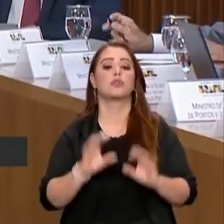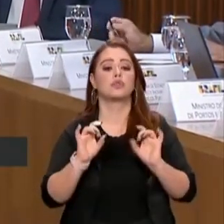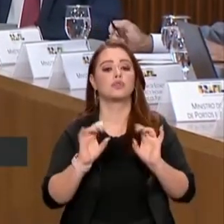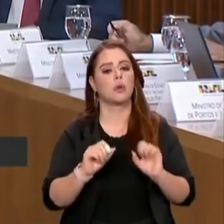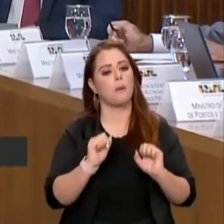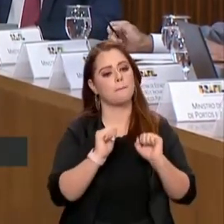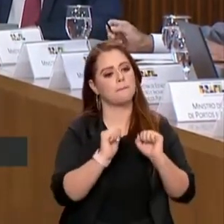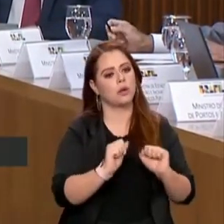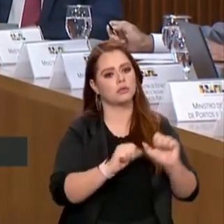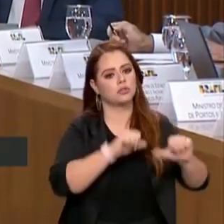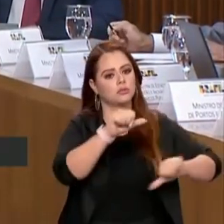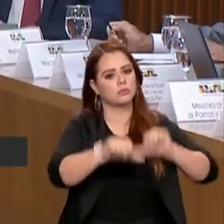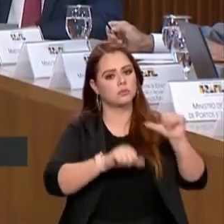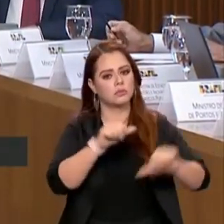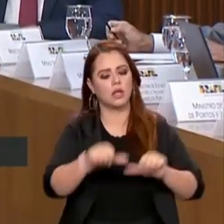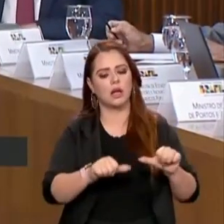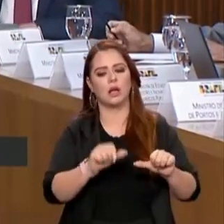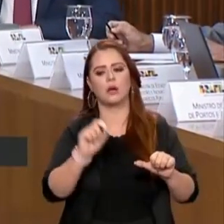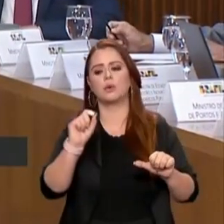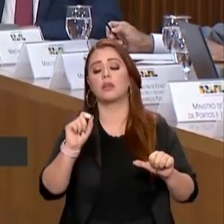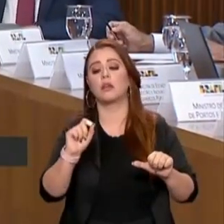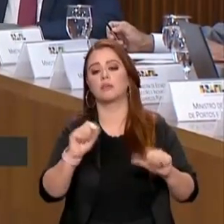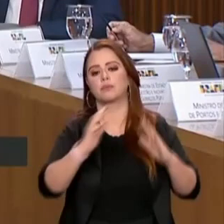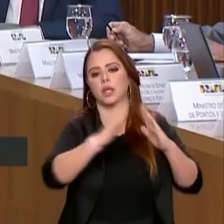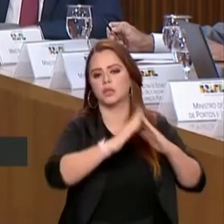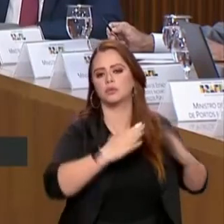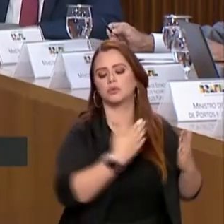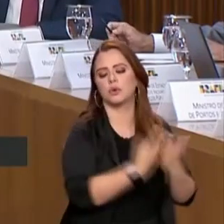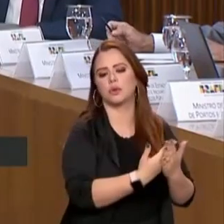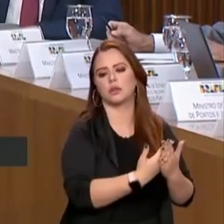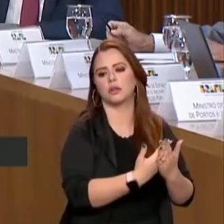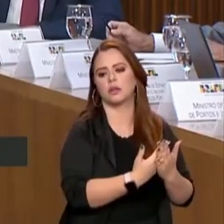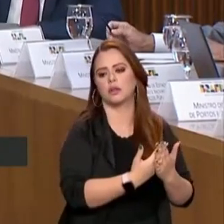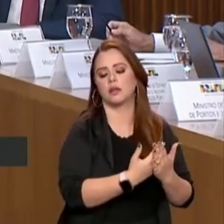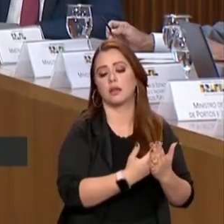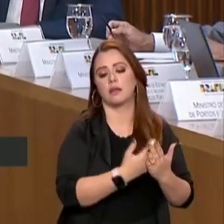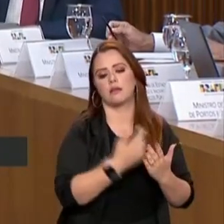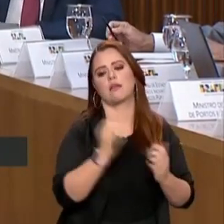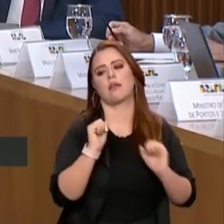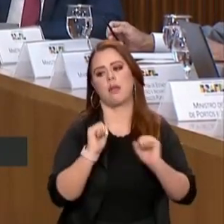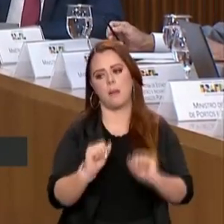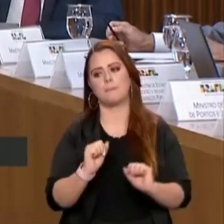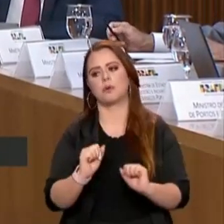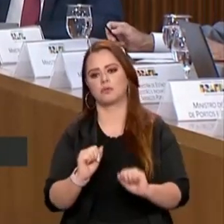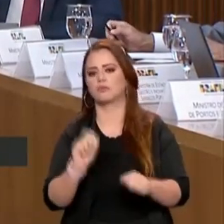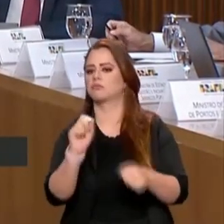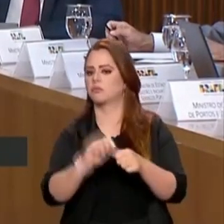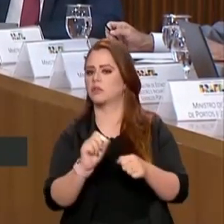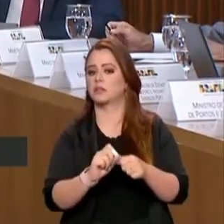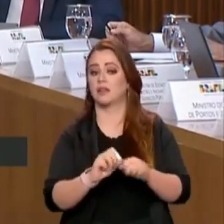uma pessoa pede uma escola, eu vou dizer que nós vamos fazer. Então, você se prepare, Camila, deixe